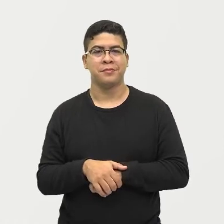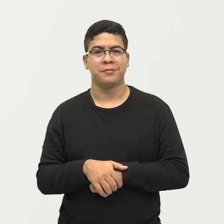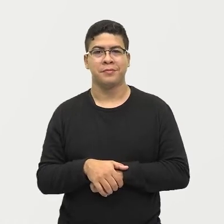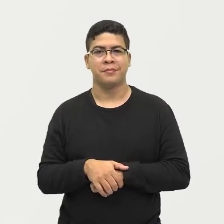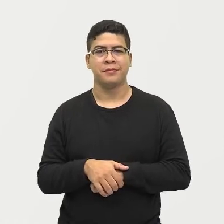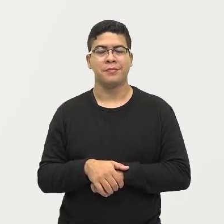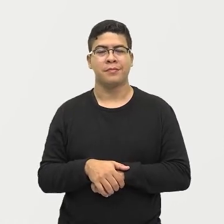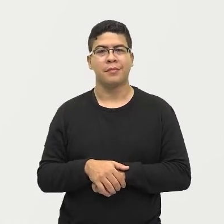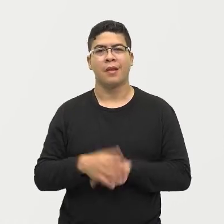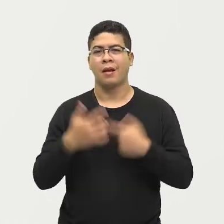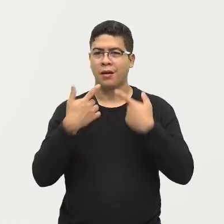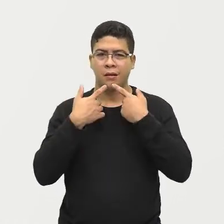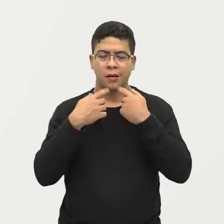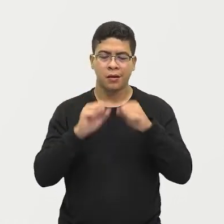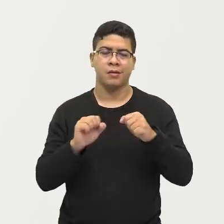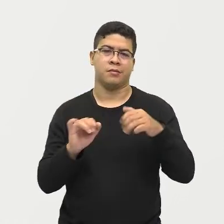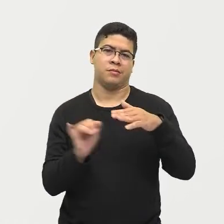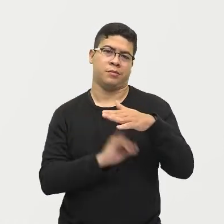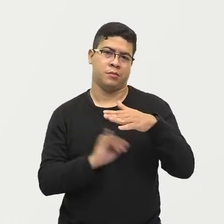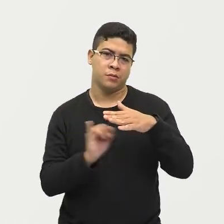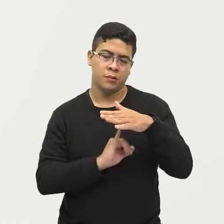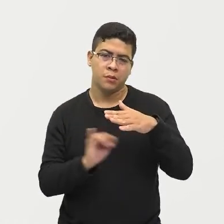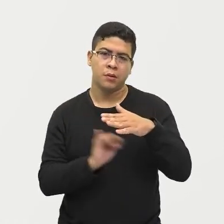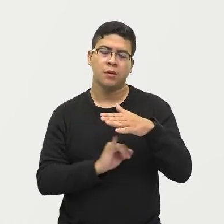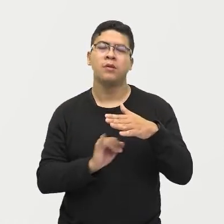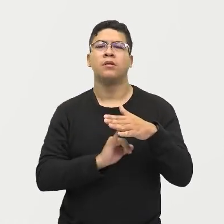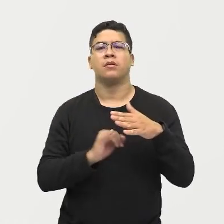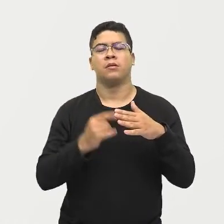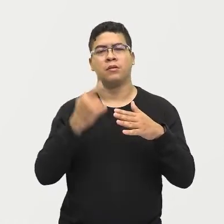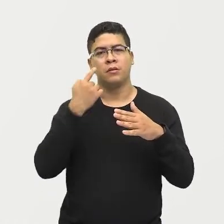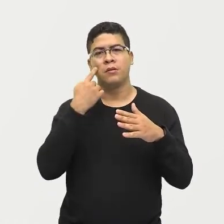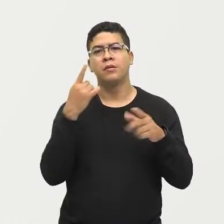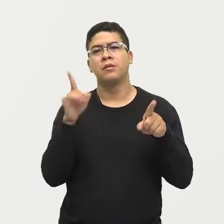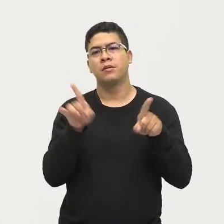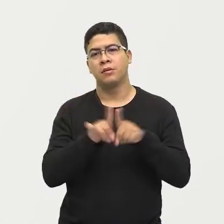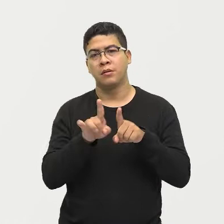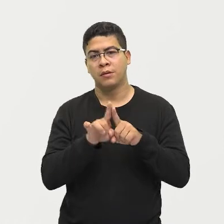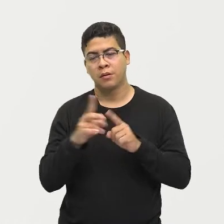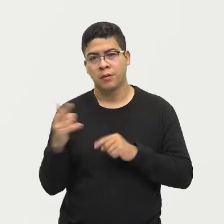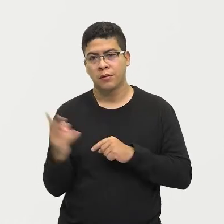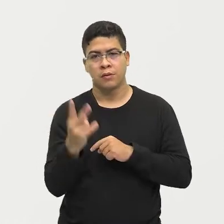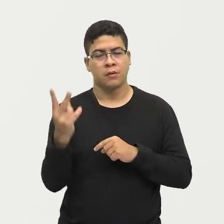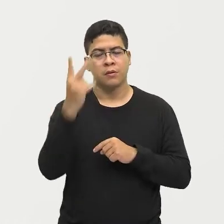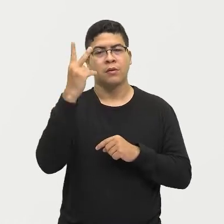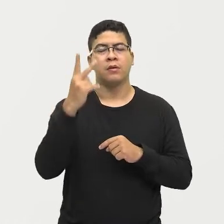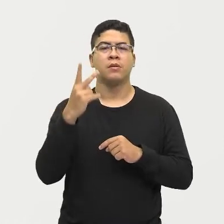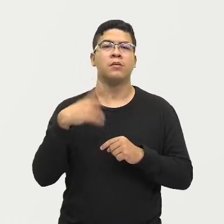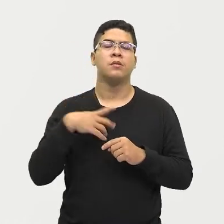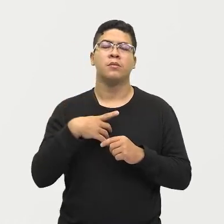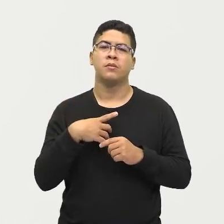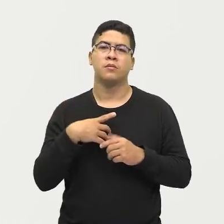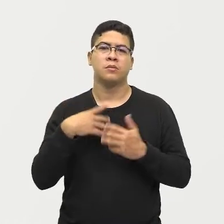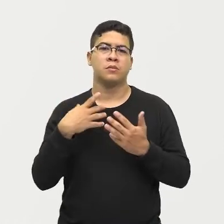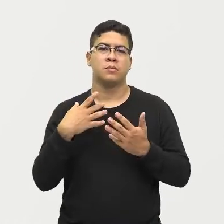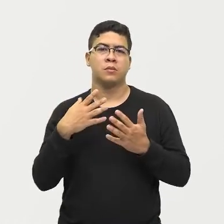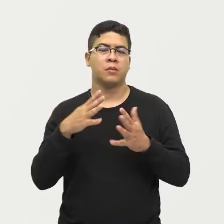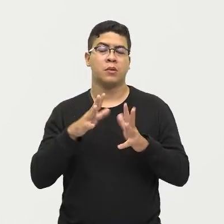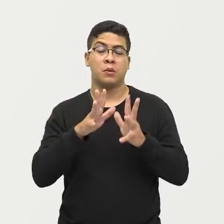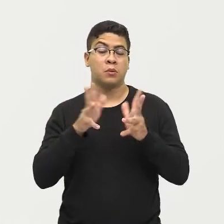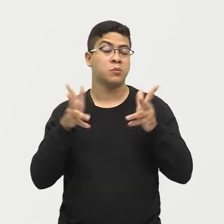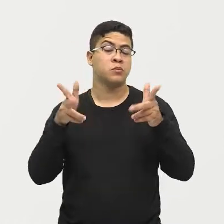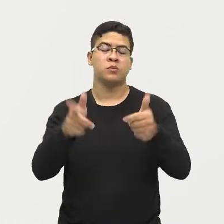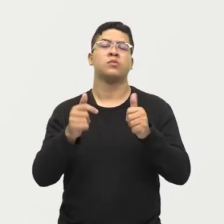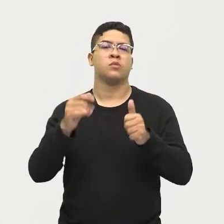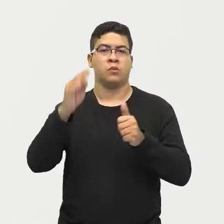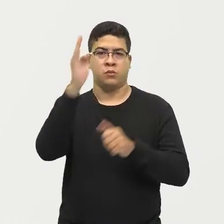linguagem coloquial, valorização da linguagem coloquial, valorização do folclore brasileiro, então essa aproximação e